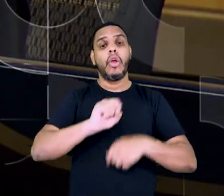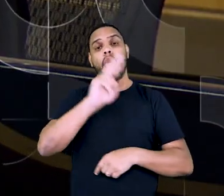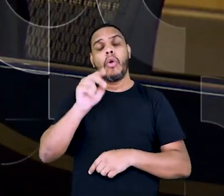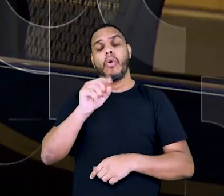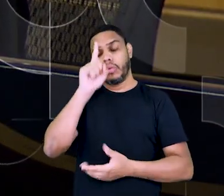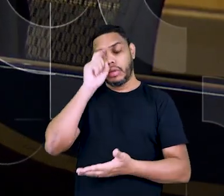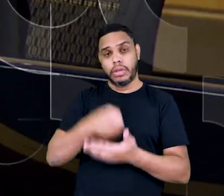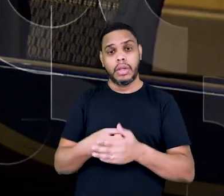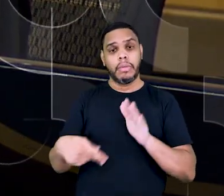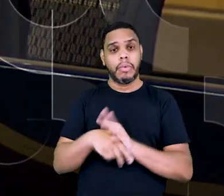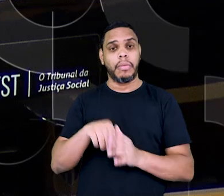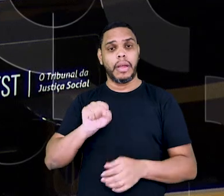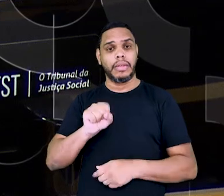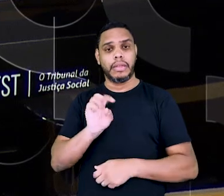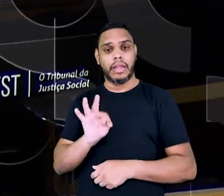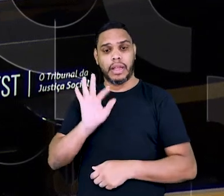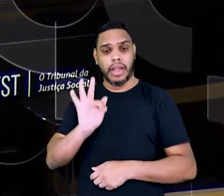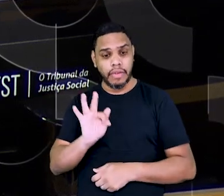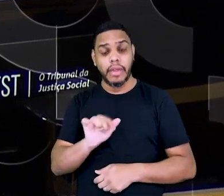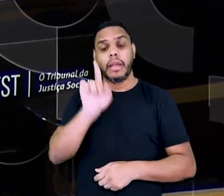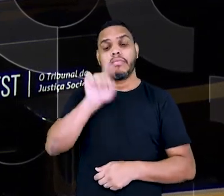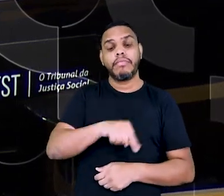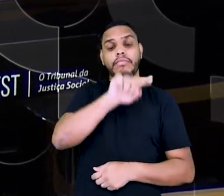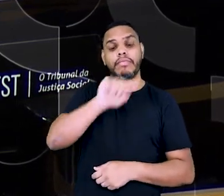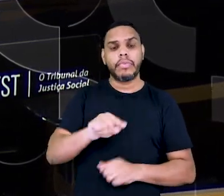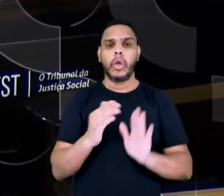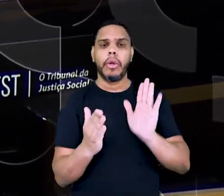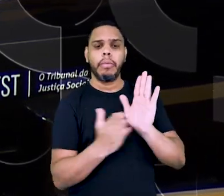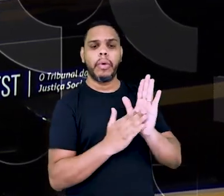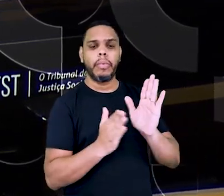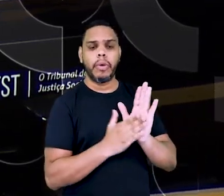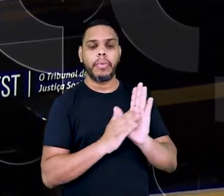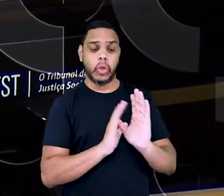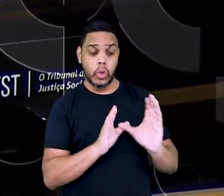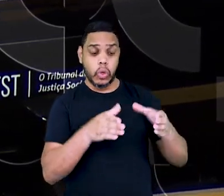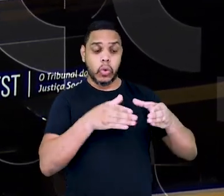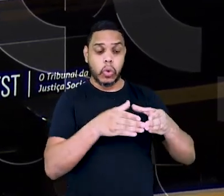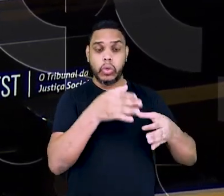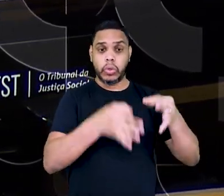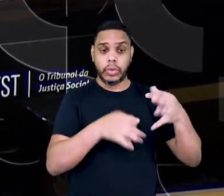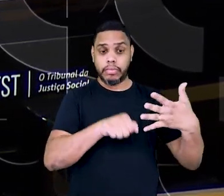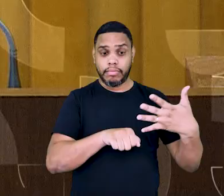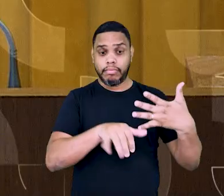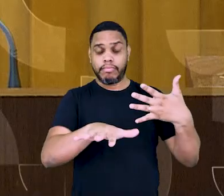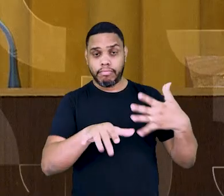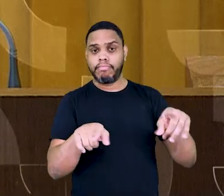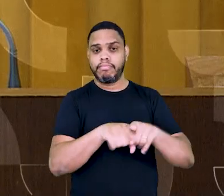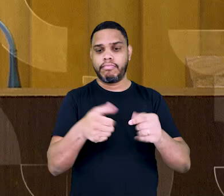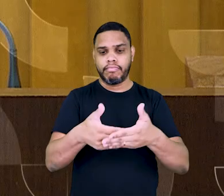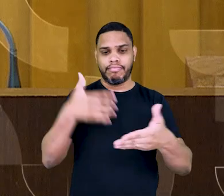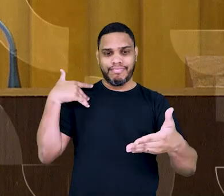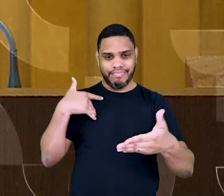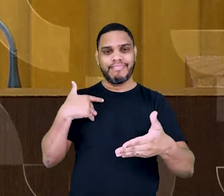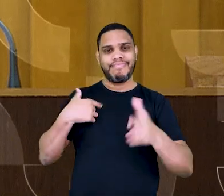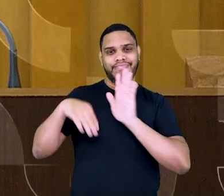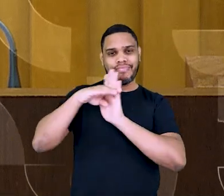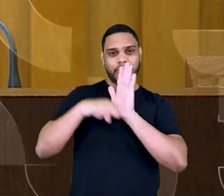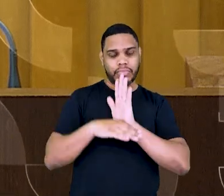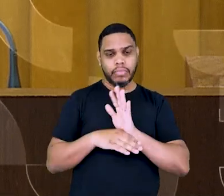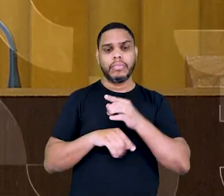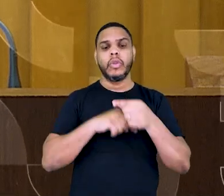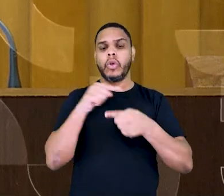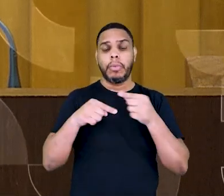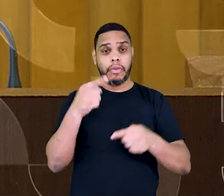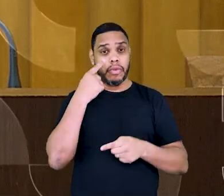Tribunal Federal. O cancelamento havia sido proposto pela Comissão de Jurisprudência e de Precedentes Normativos para conferir a